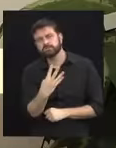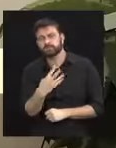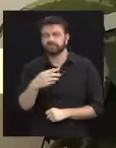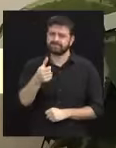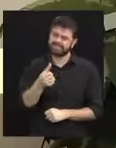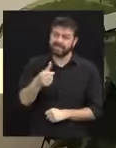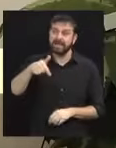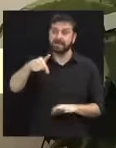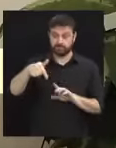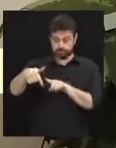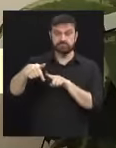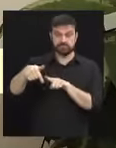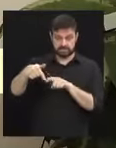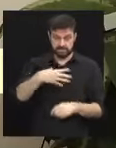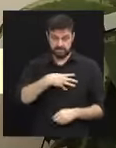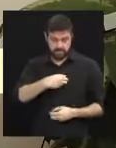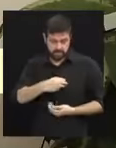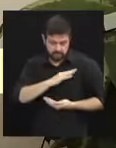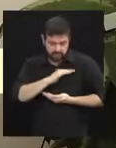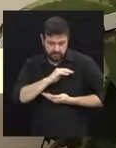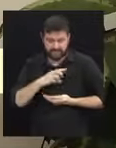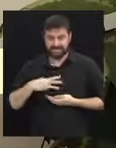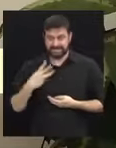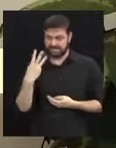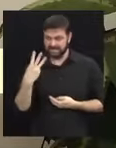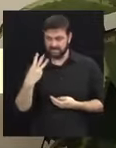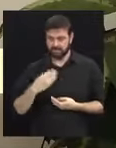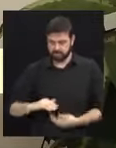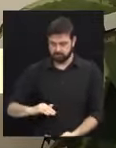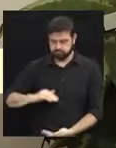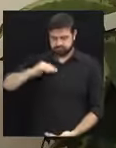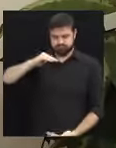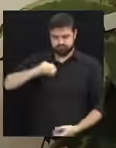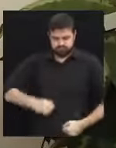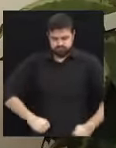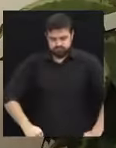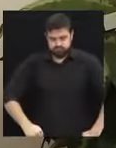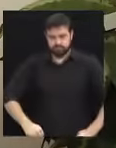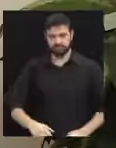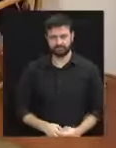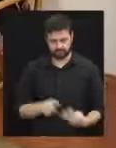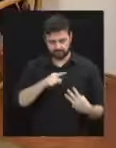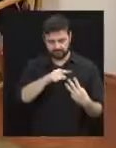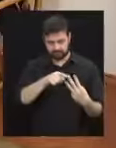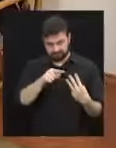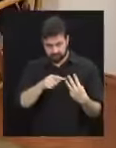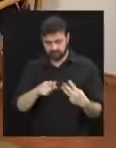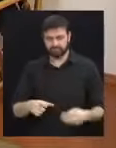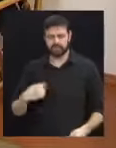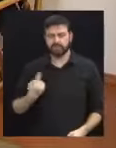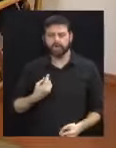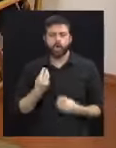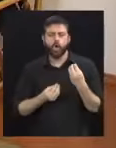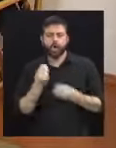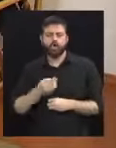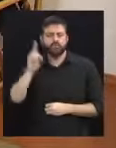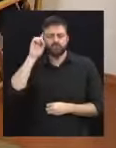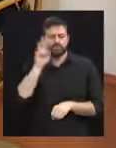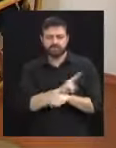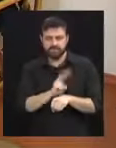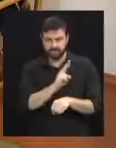7 filhotes e mais as 3 adultos, que é o Grandão, a Iris e a Brisa. Qual que é a rotina de cuidado